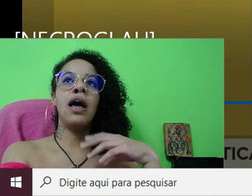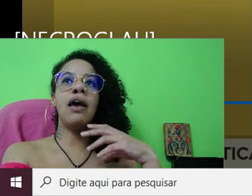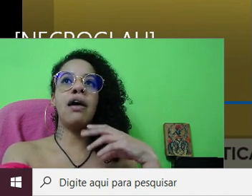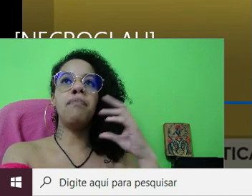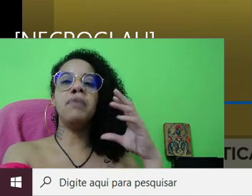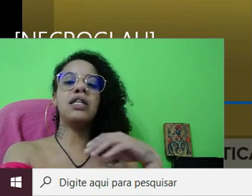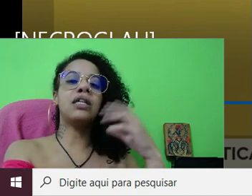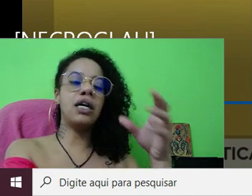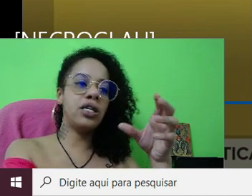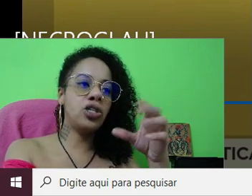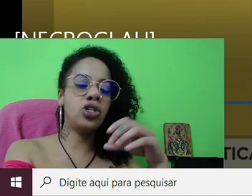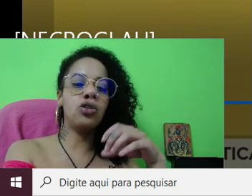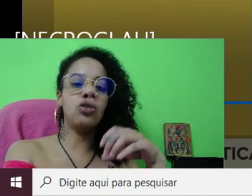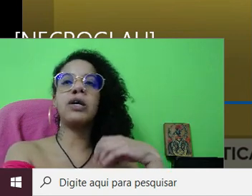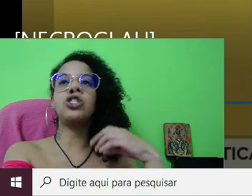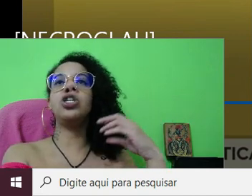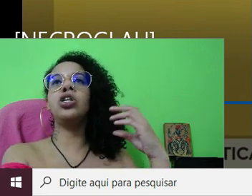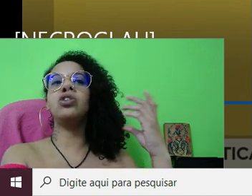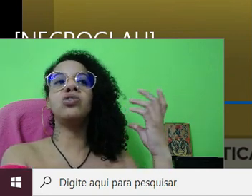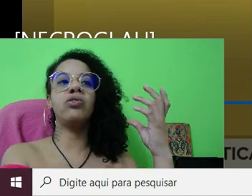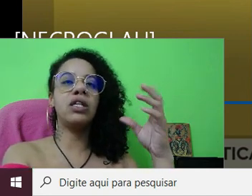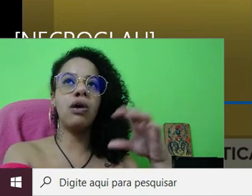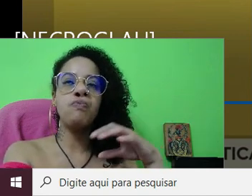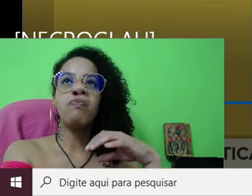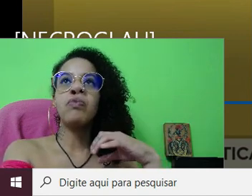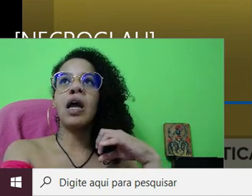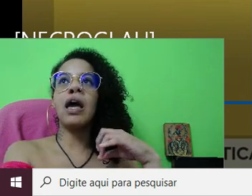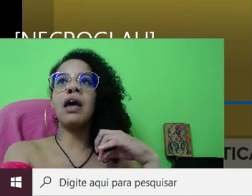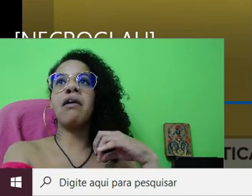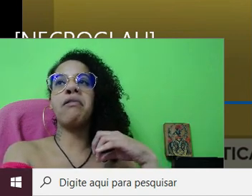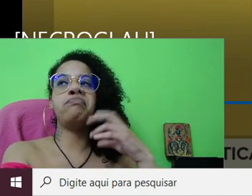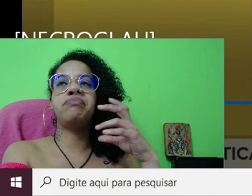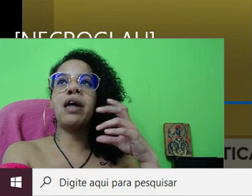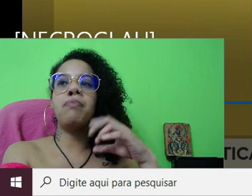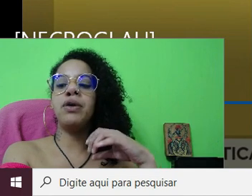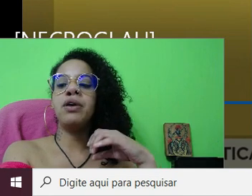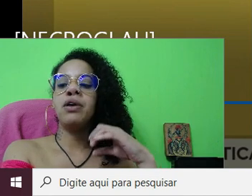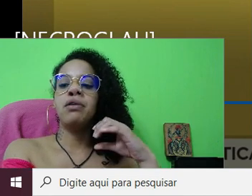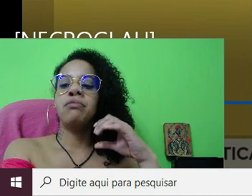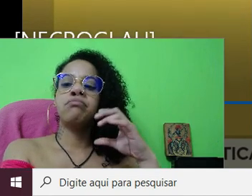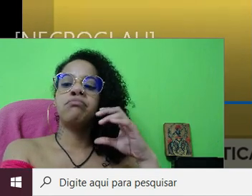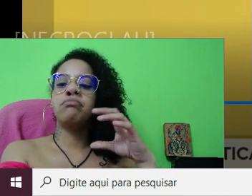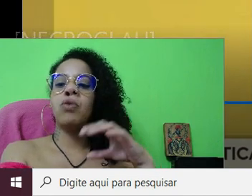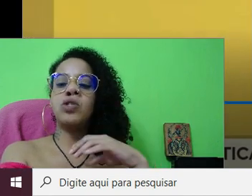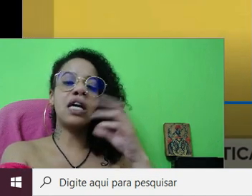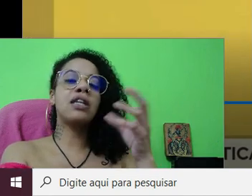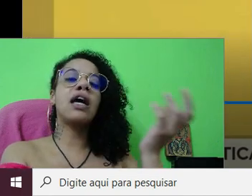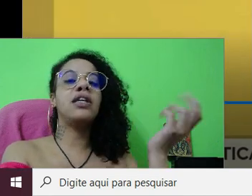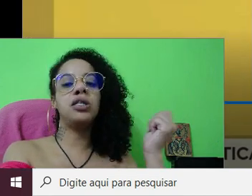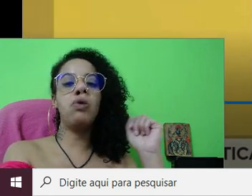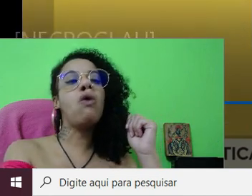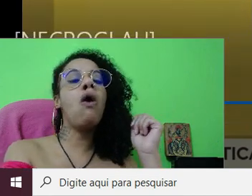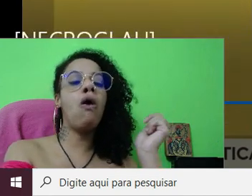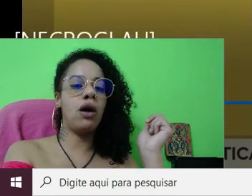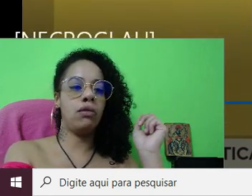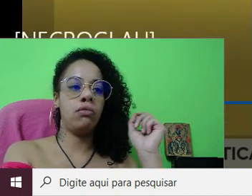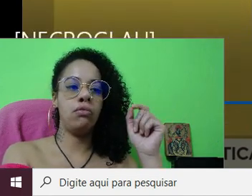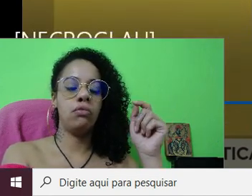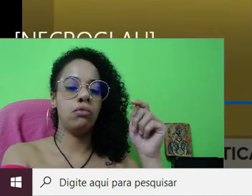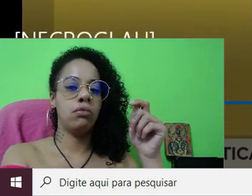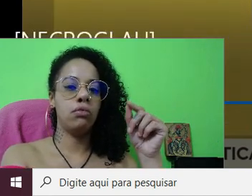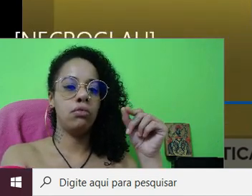que militantes de outros partidos ou então sabe o sectarismo